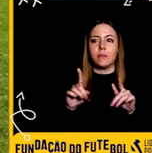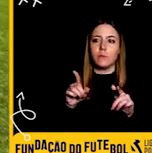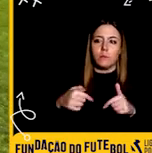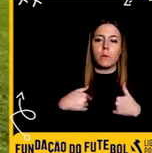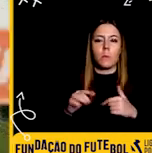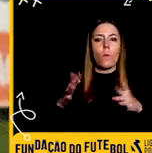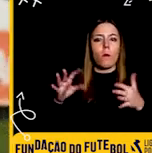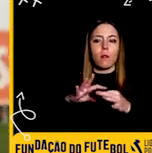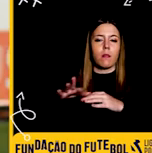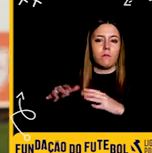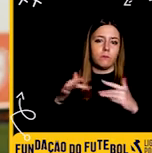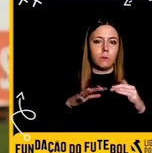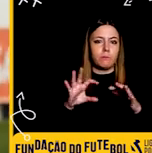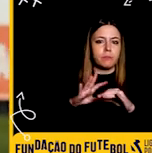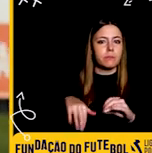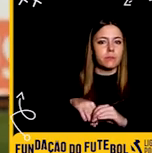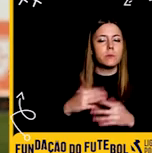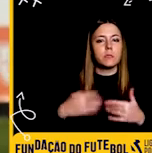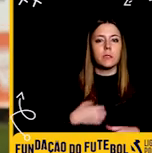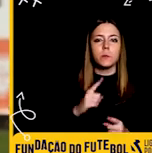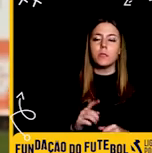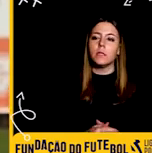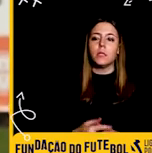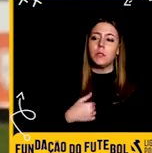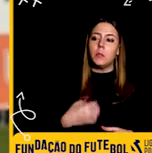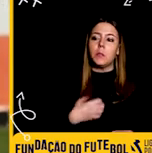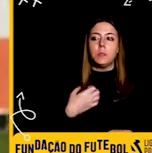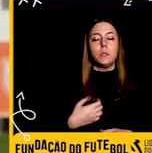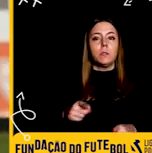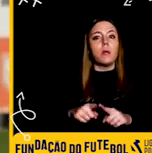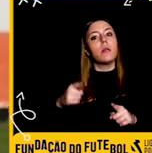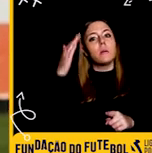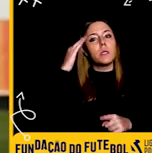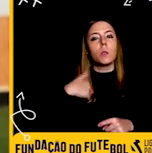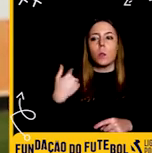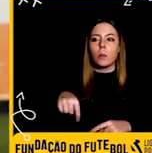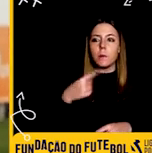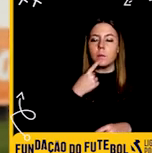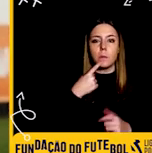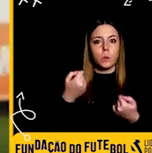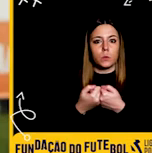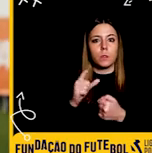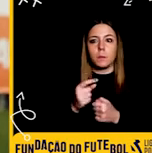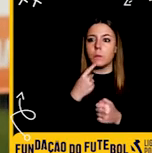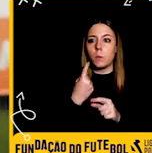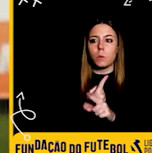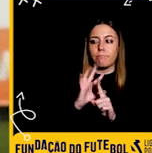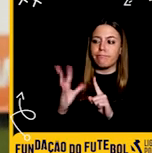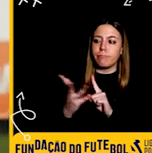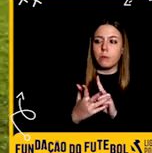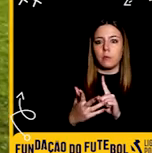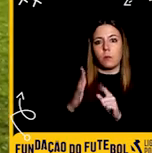enquanto futebolista? Pá, eu diria que é um bocadinho a capacidade que eu tenho de entender o jogo e de ler aquilo que está à minha volta dentro do